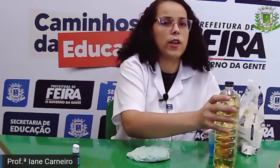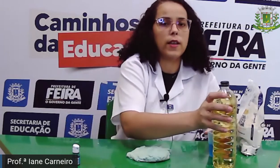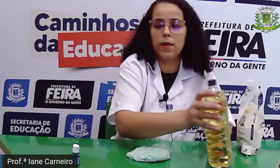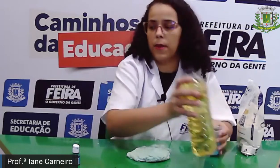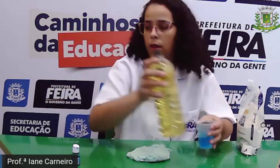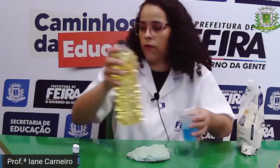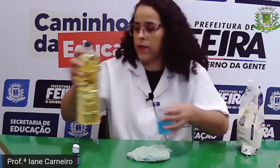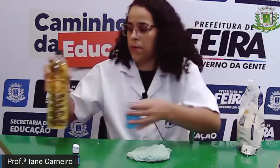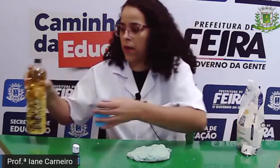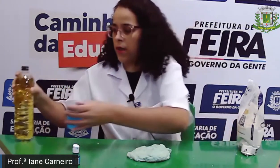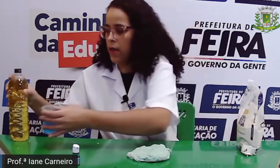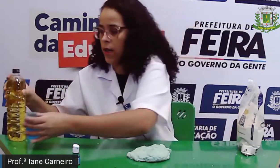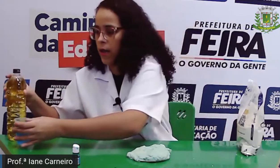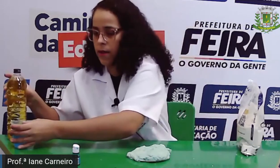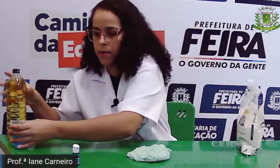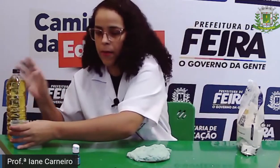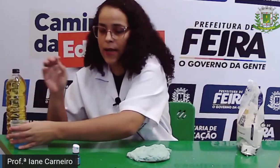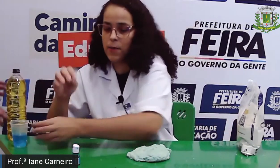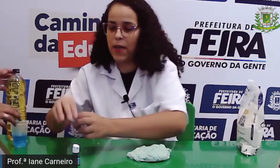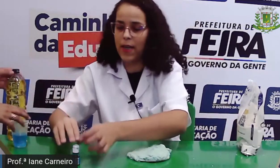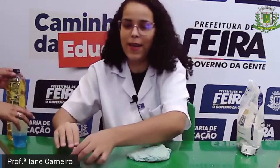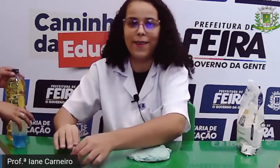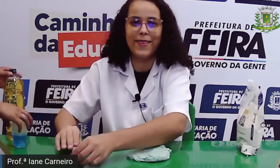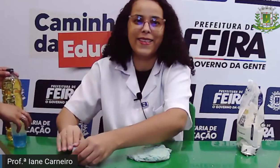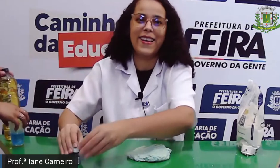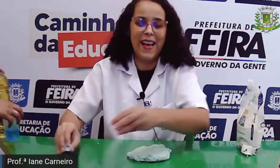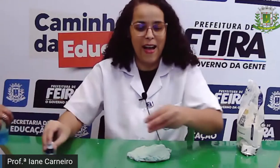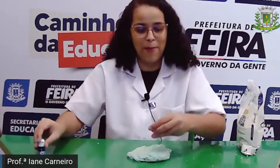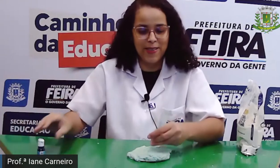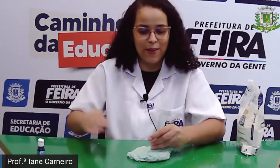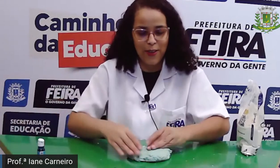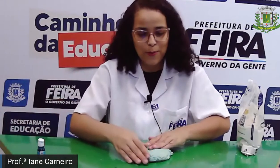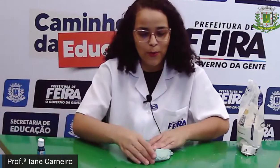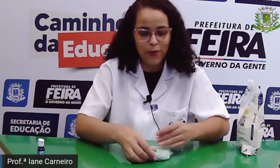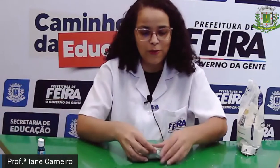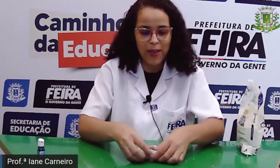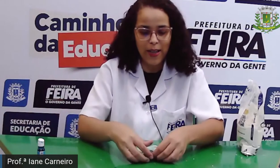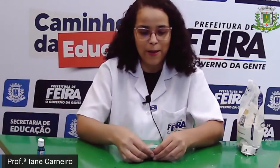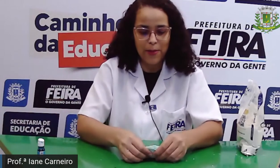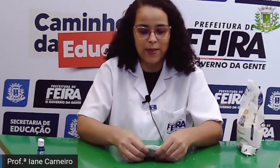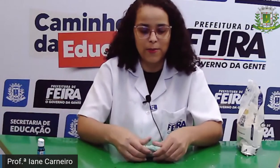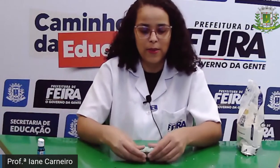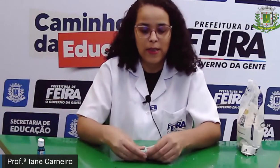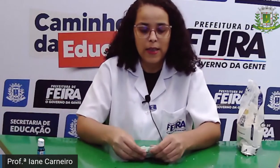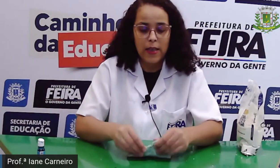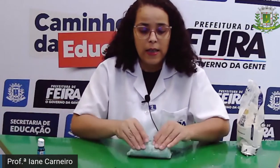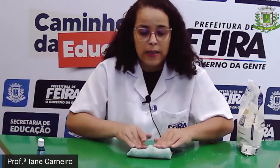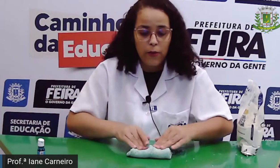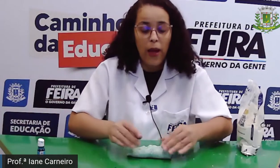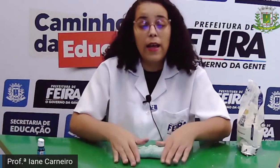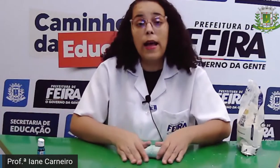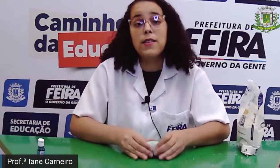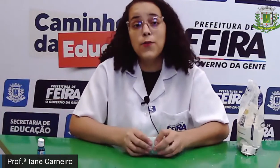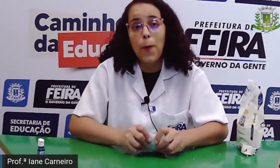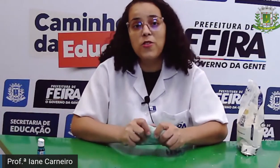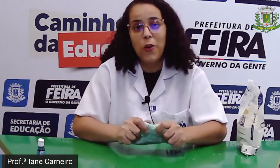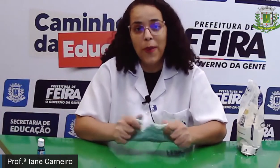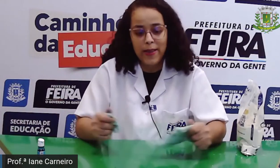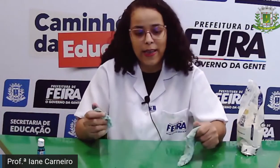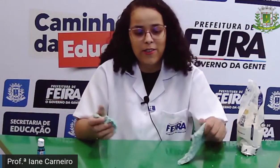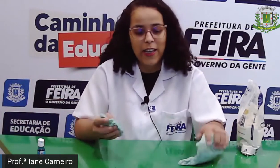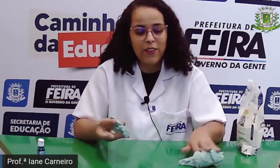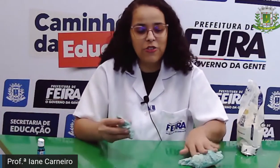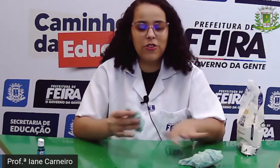Deixa eu só tirar aqui para não fazer meleira, né? Mais meleira. A massinha faz um pouquinho de meleira mesmo. Então, as